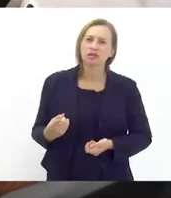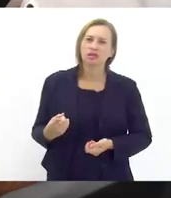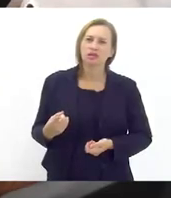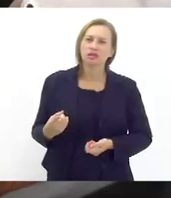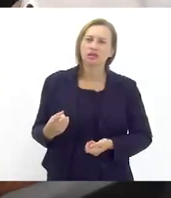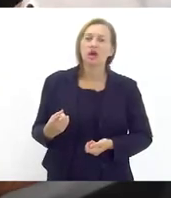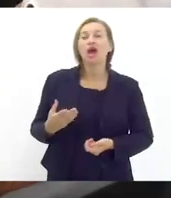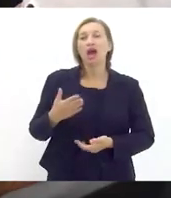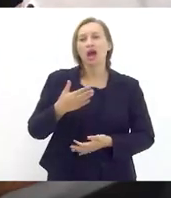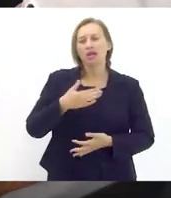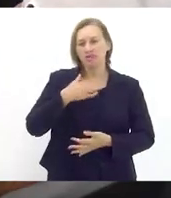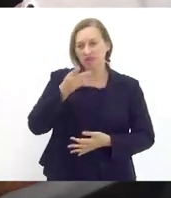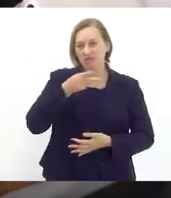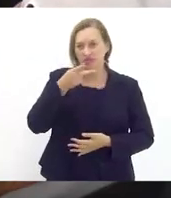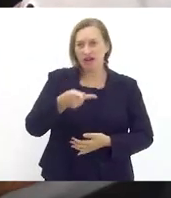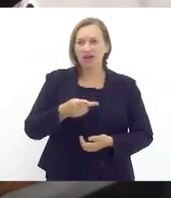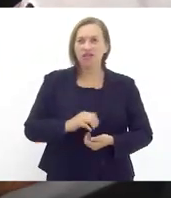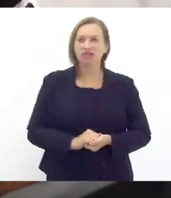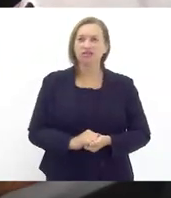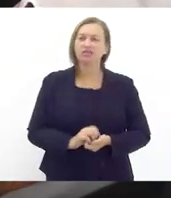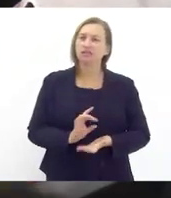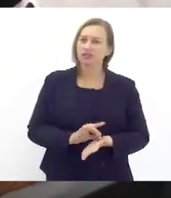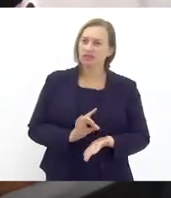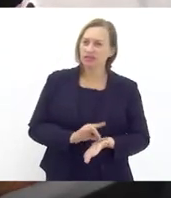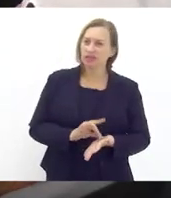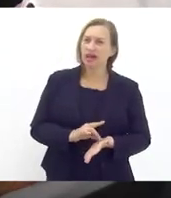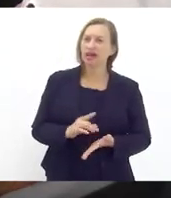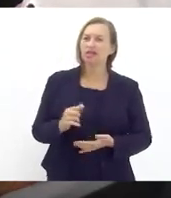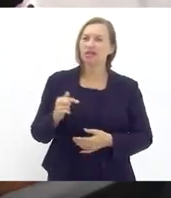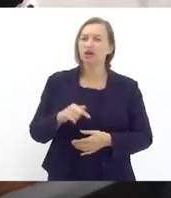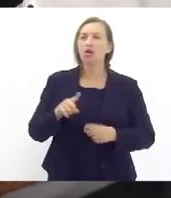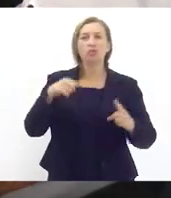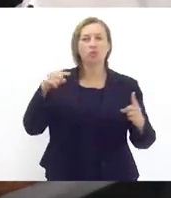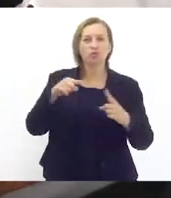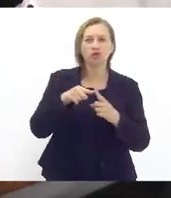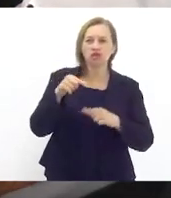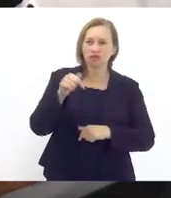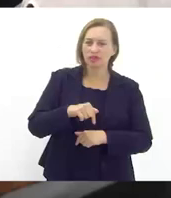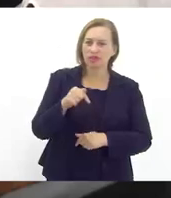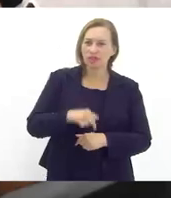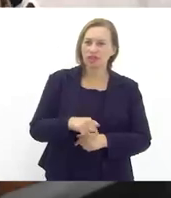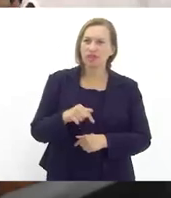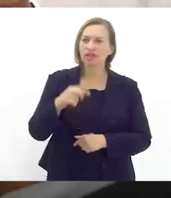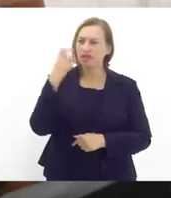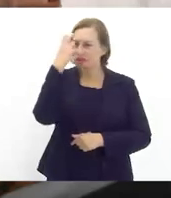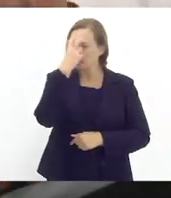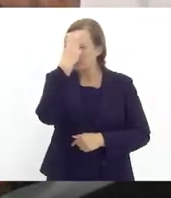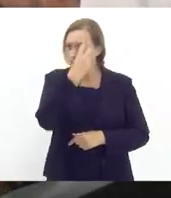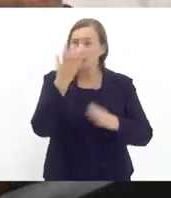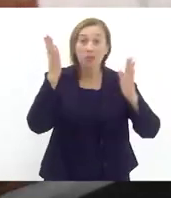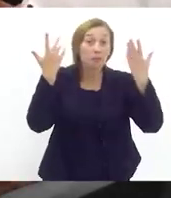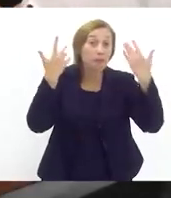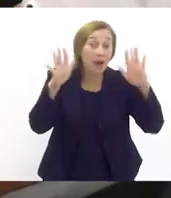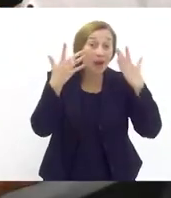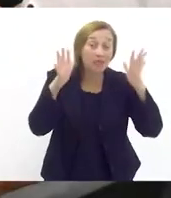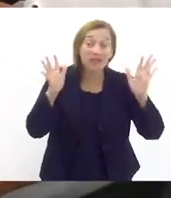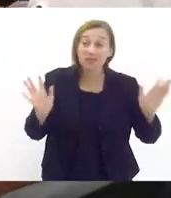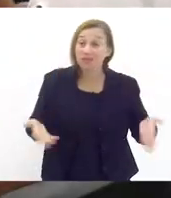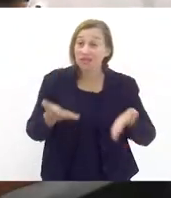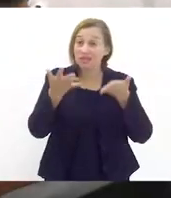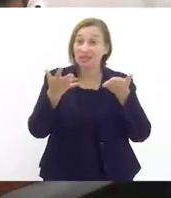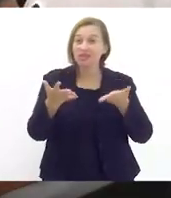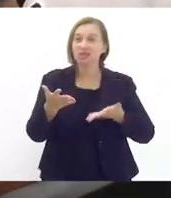a minha colocação Eu Na verdade eu tô aqui e meu objetivo aqui Verônica parabéns pela iniciativa